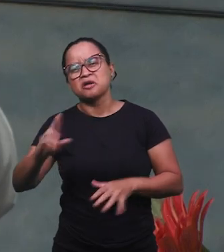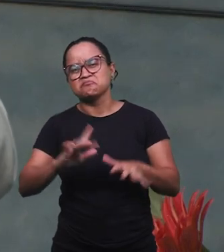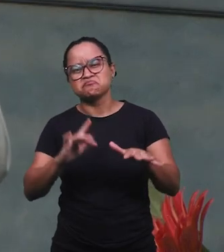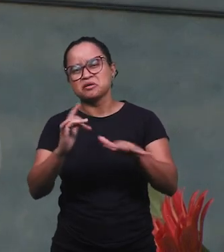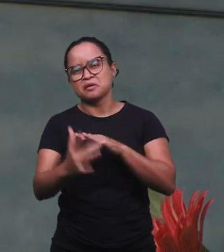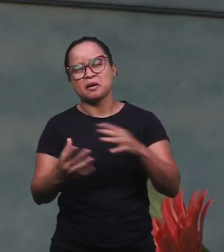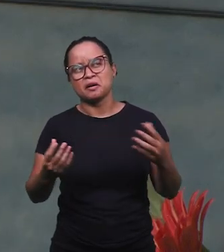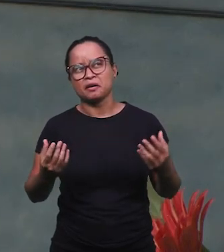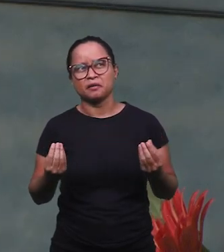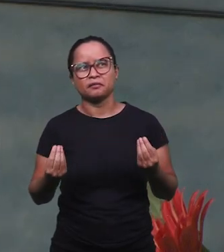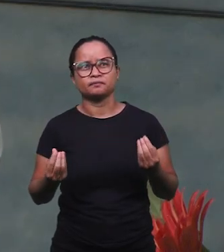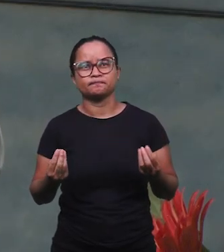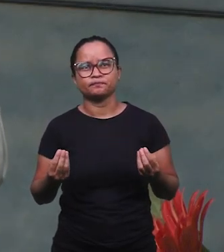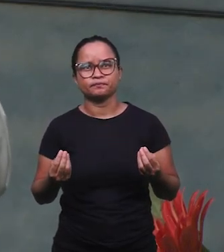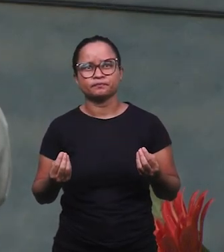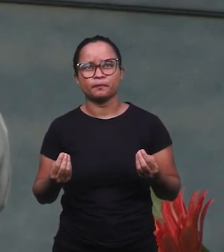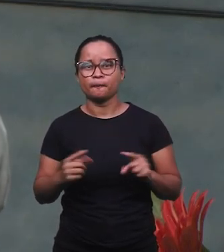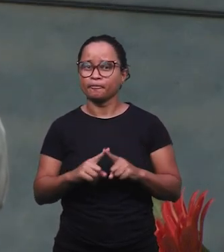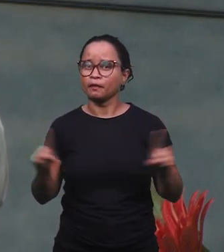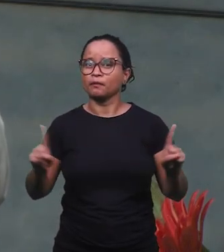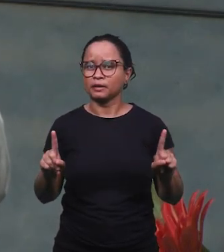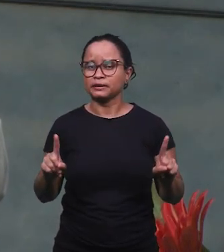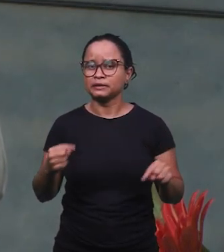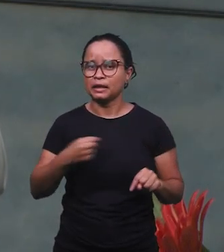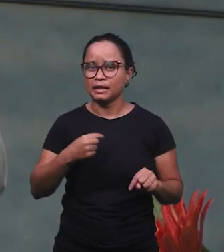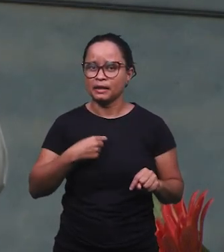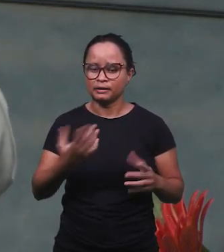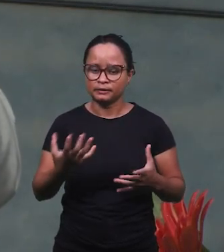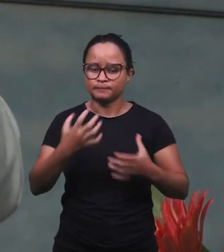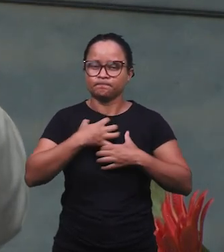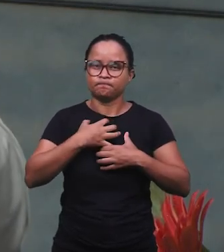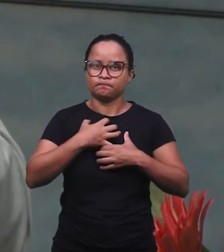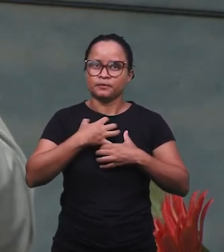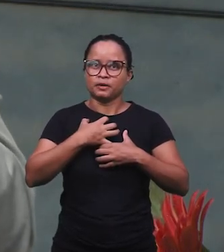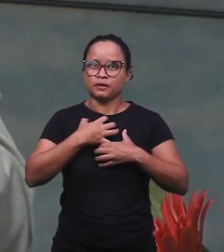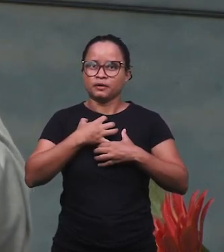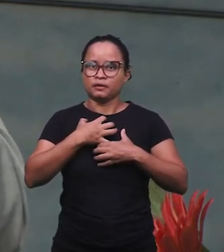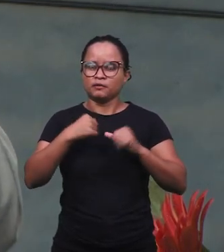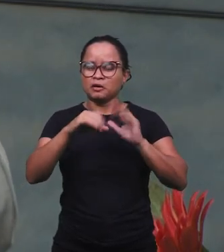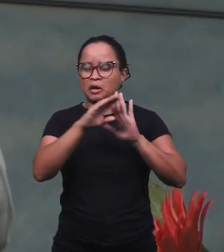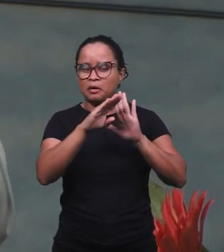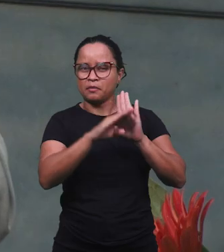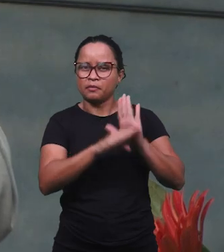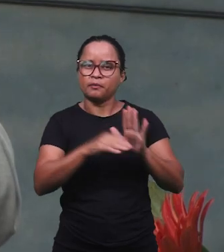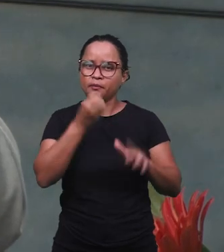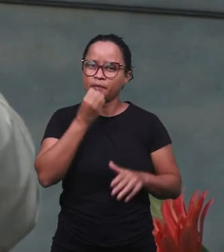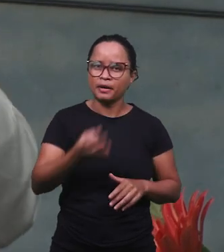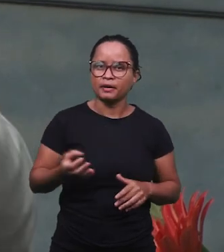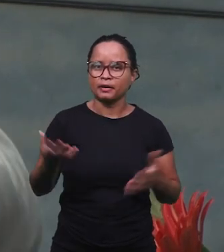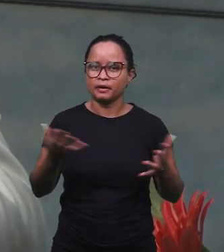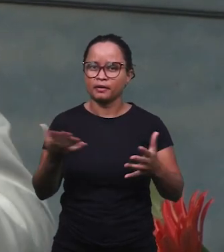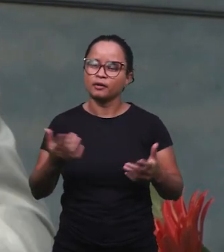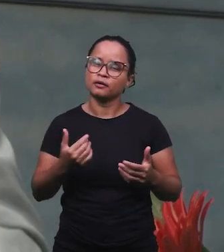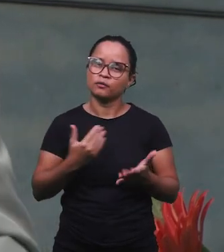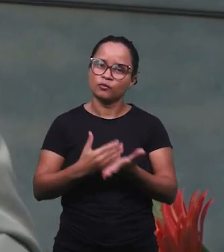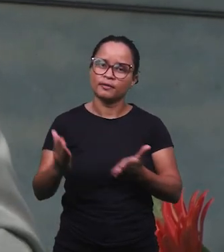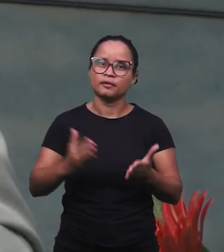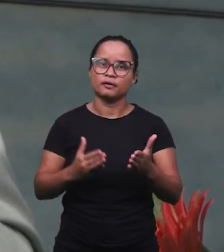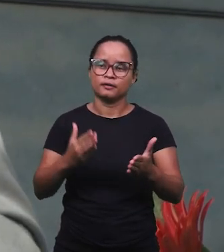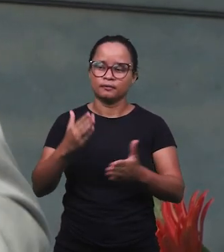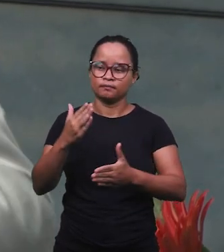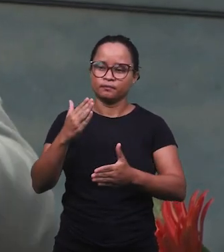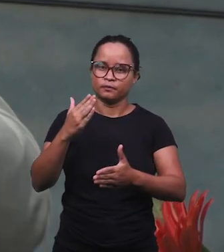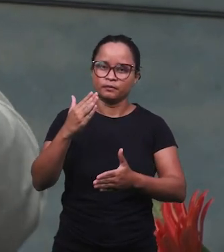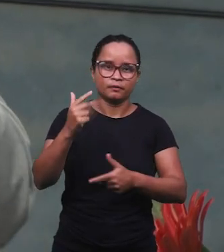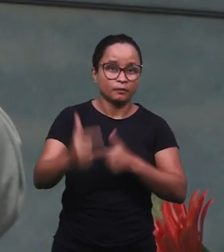a rede social para isso, mas eu fui impactado por isso pelo programa, eu quero começar a